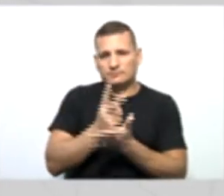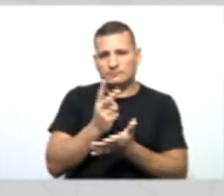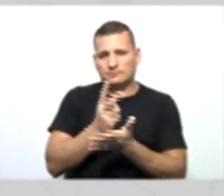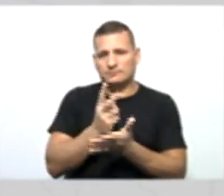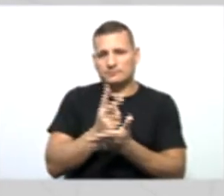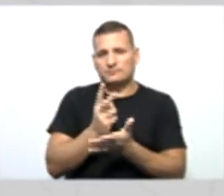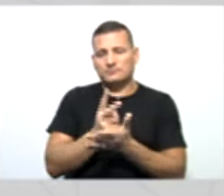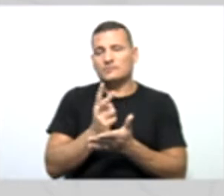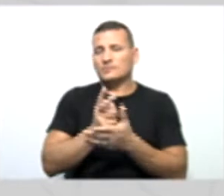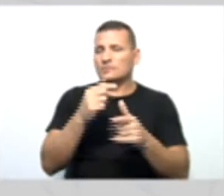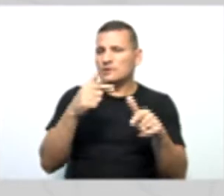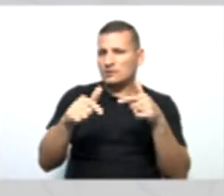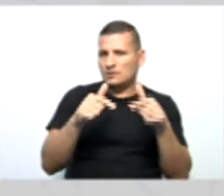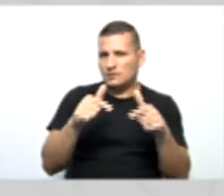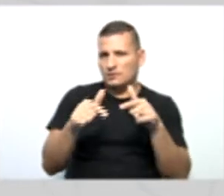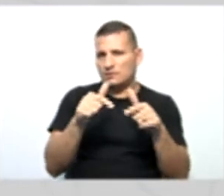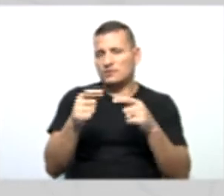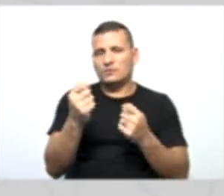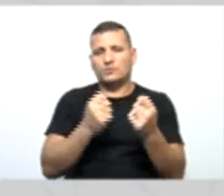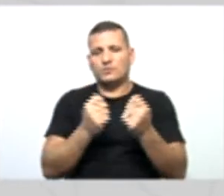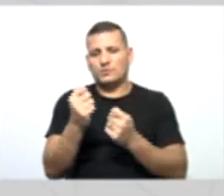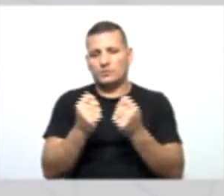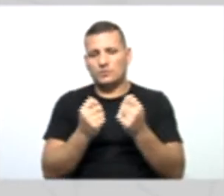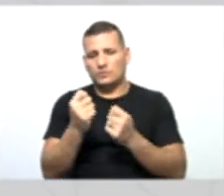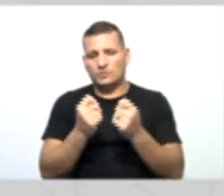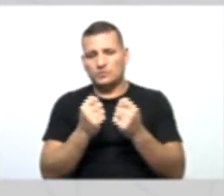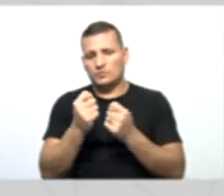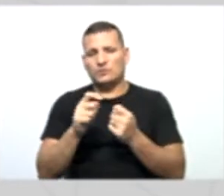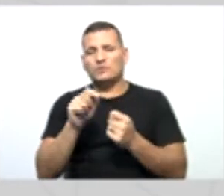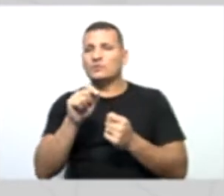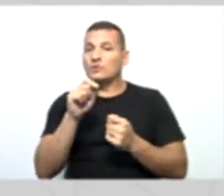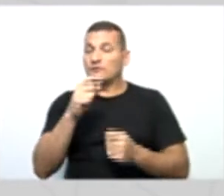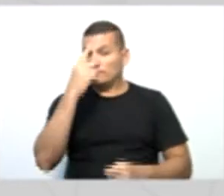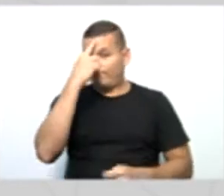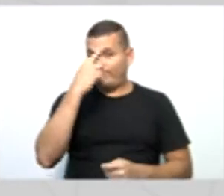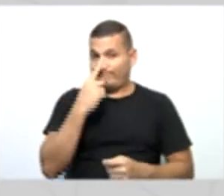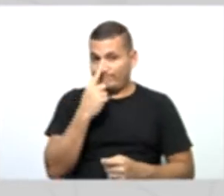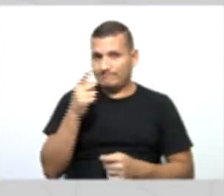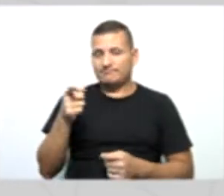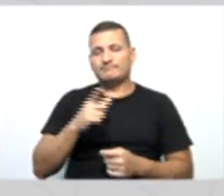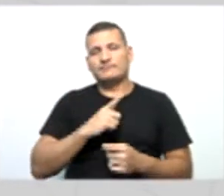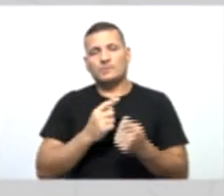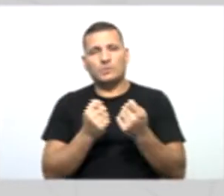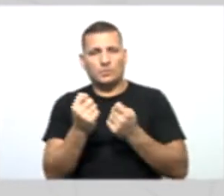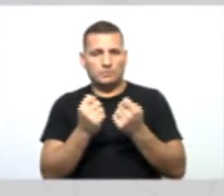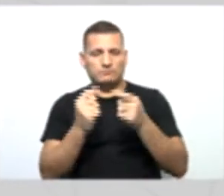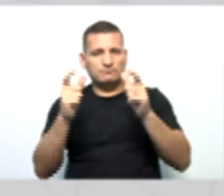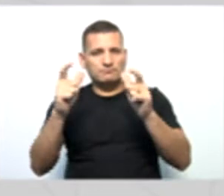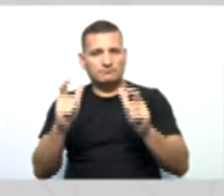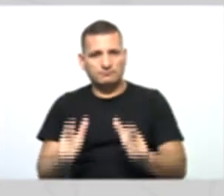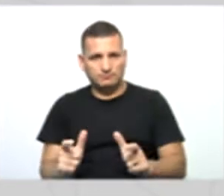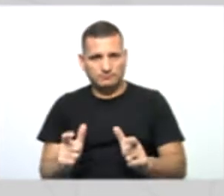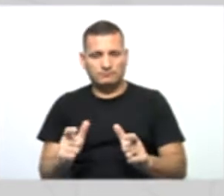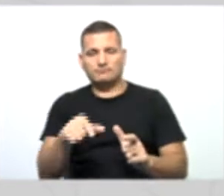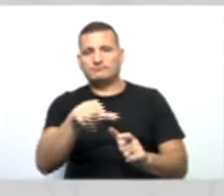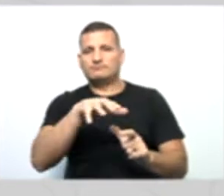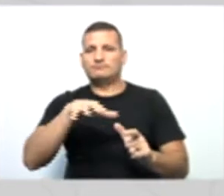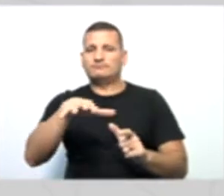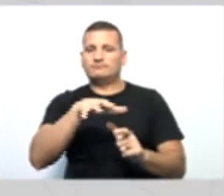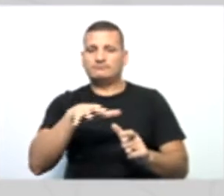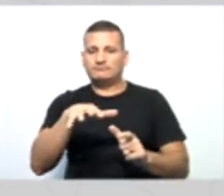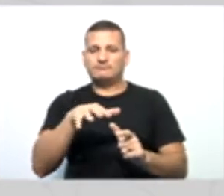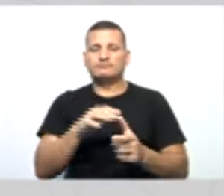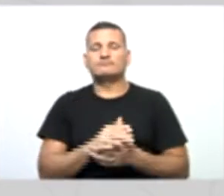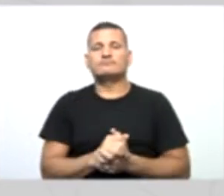específico de atividades econômicas por meio de uma vocação econômica local. Ok, gente? É uma